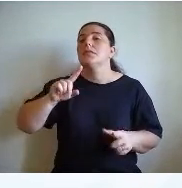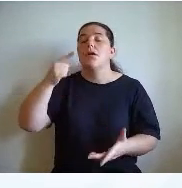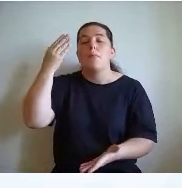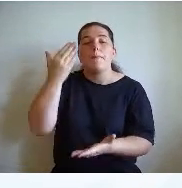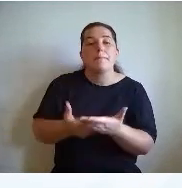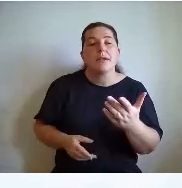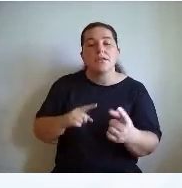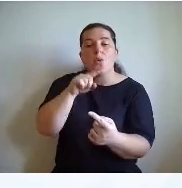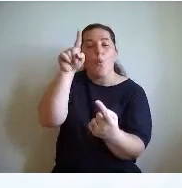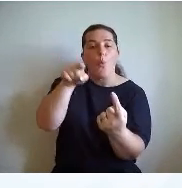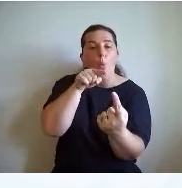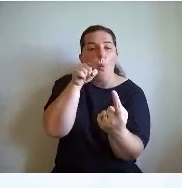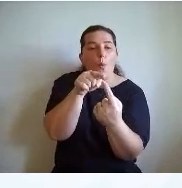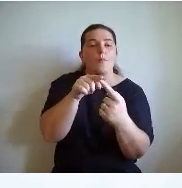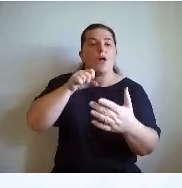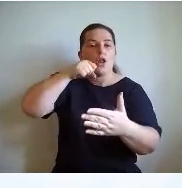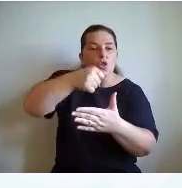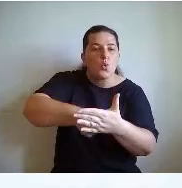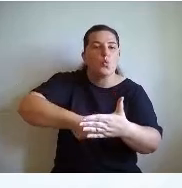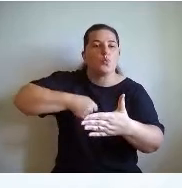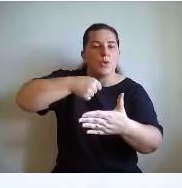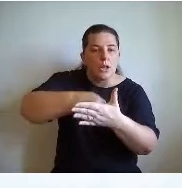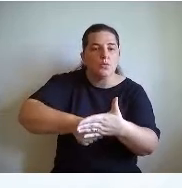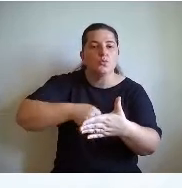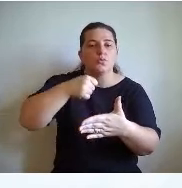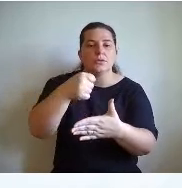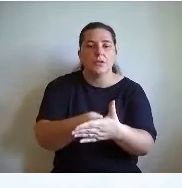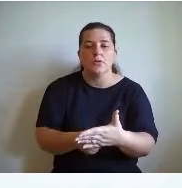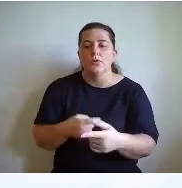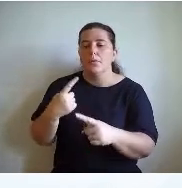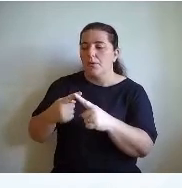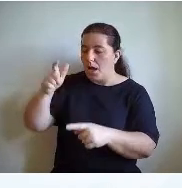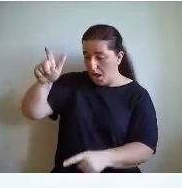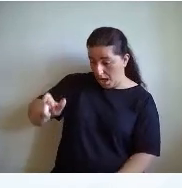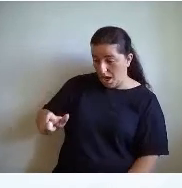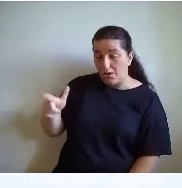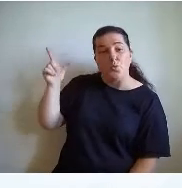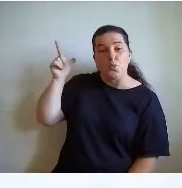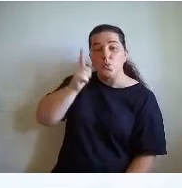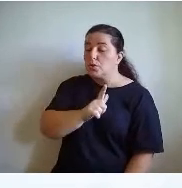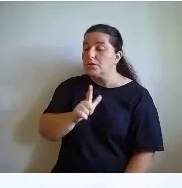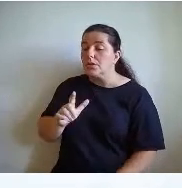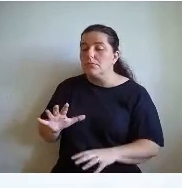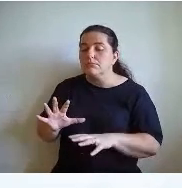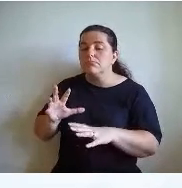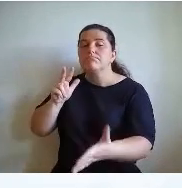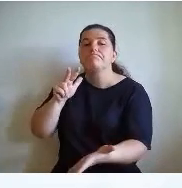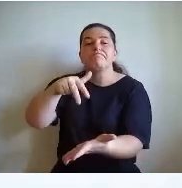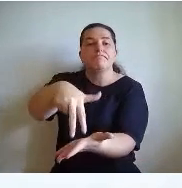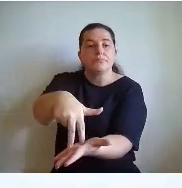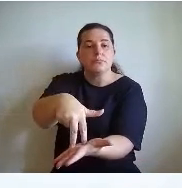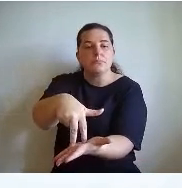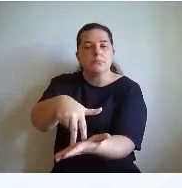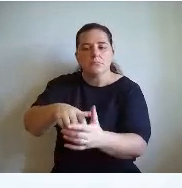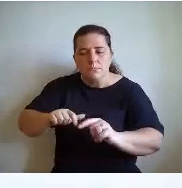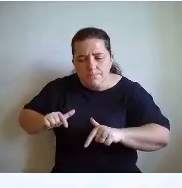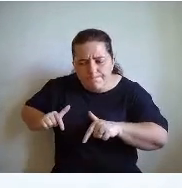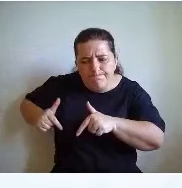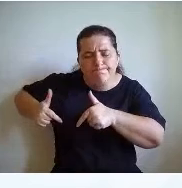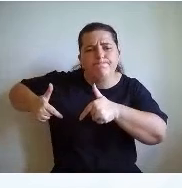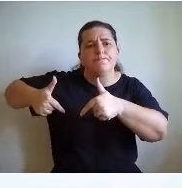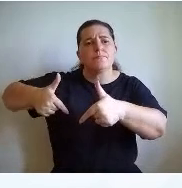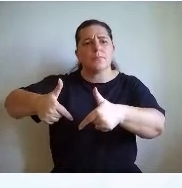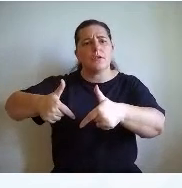Ela sempre quis ir além, ela quis ocupar espaço. E sempre teve um trabalho